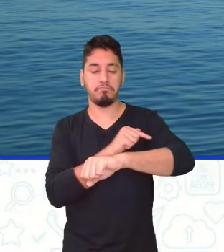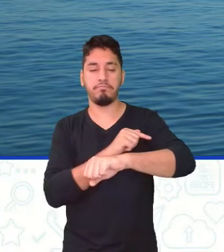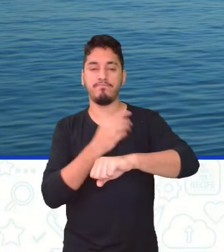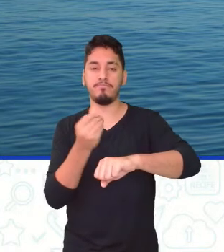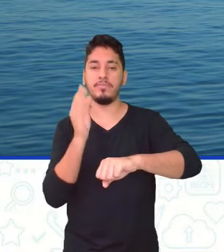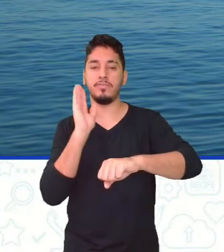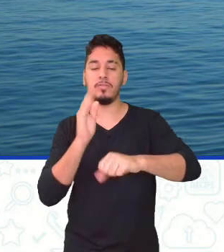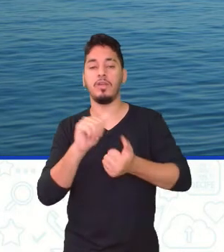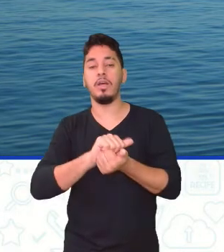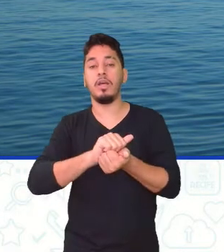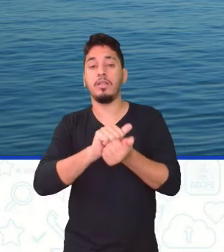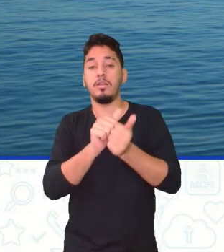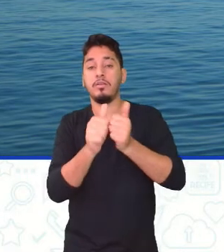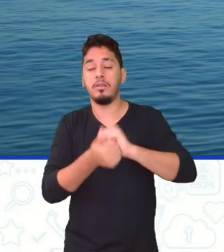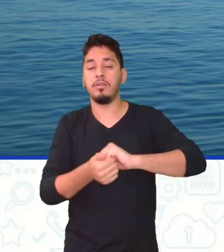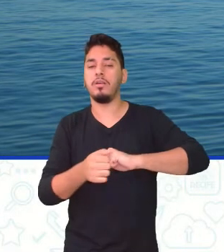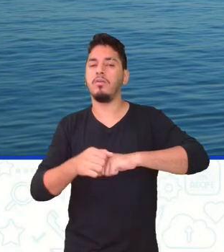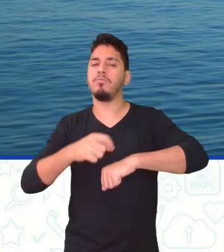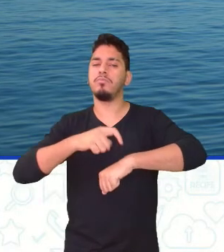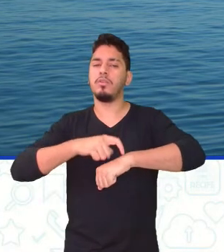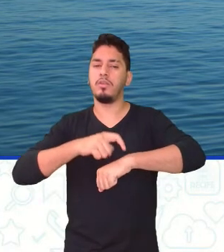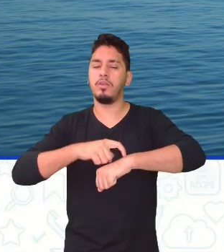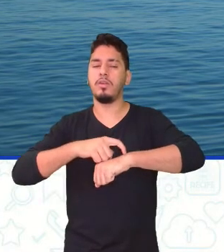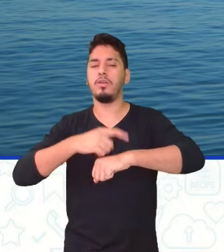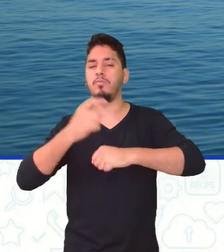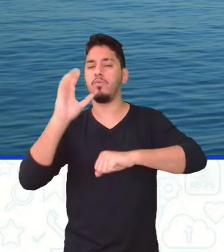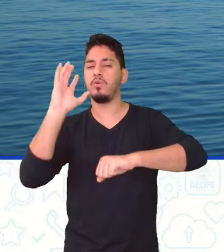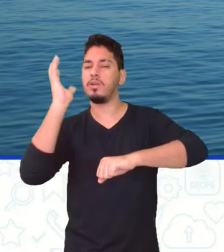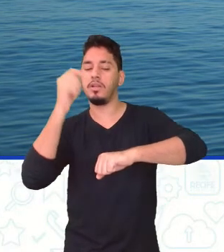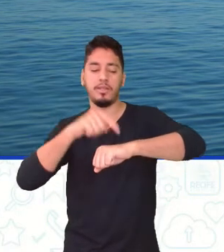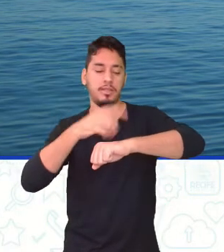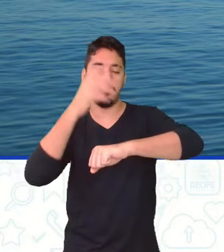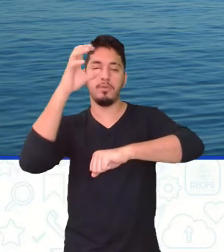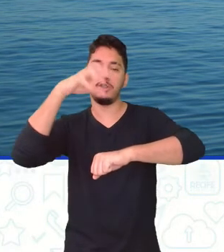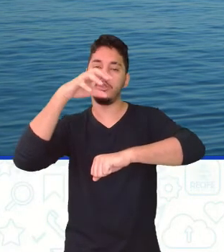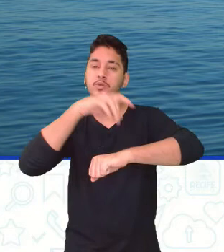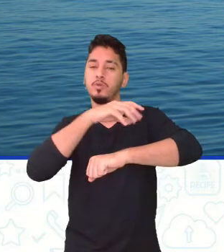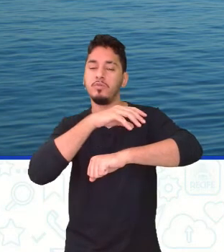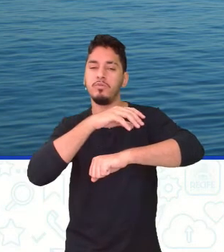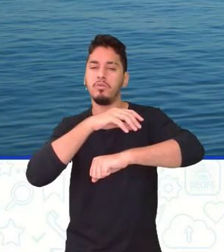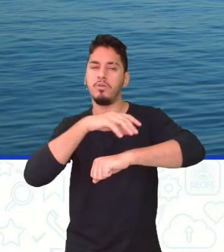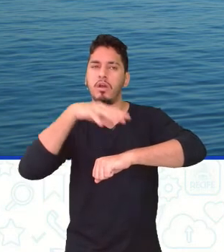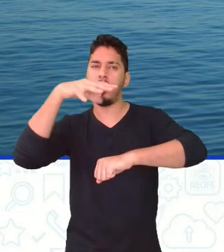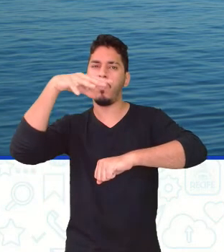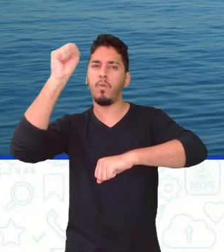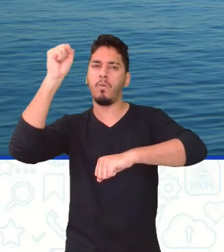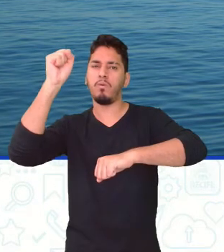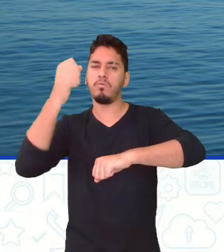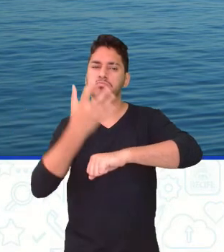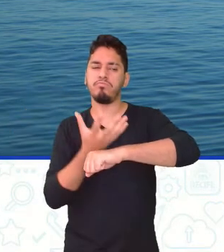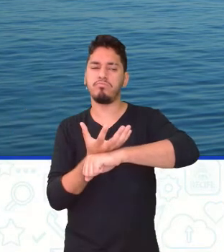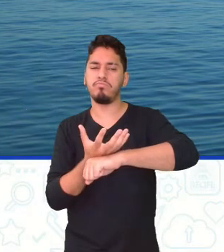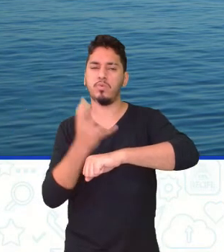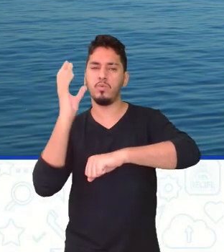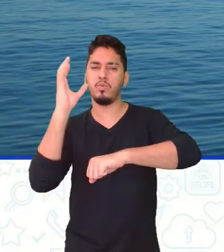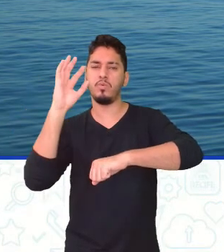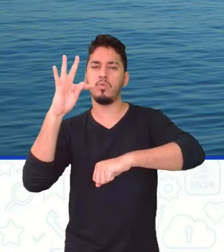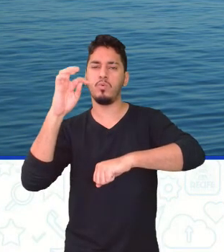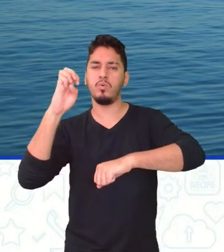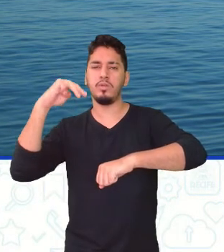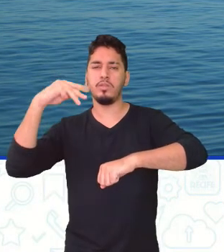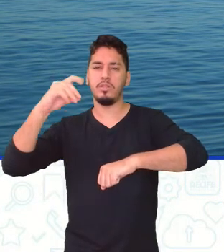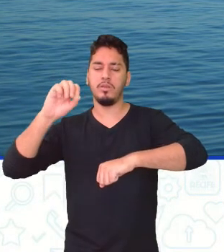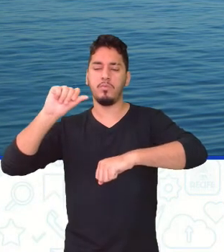já adaptada a um determinado tipo de clima, né? Aos pouquinhos, o tempo ali, né, está